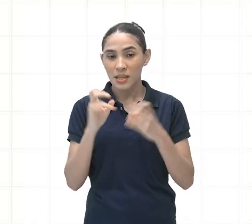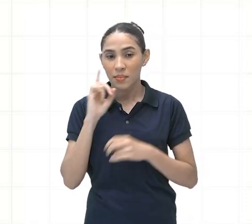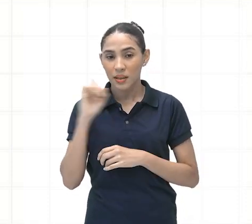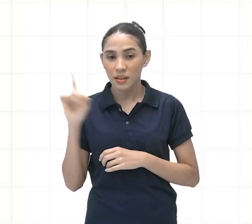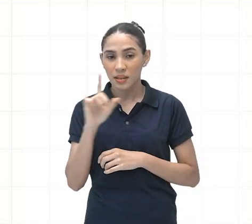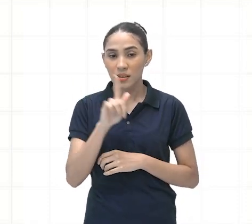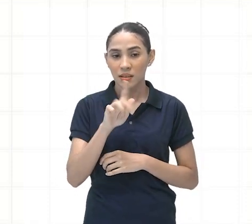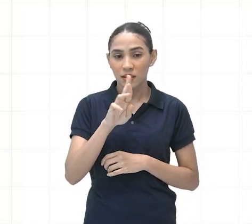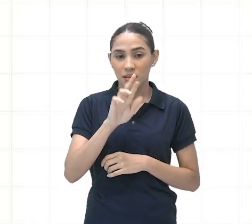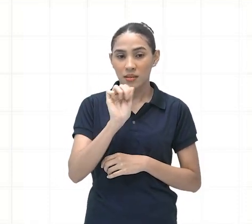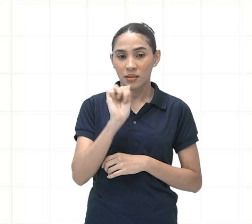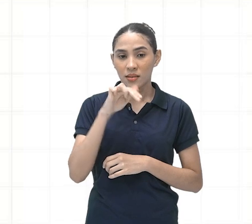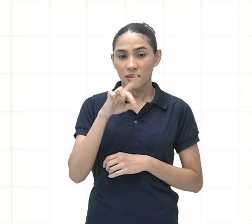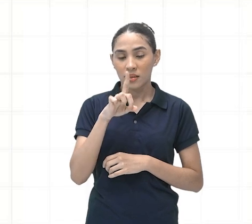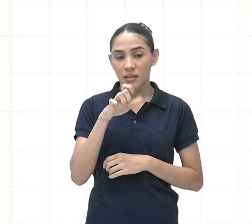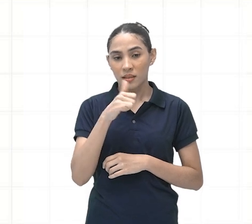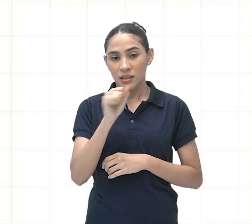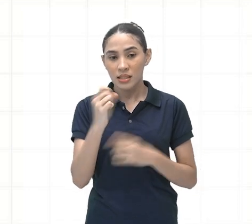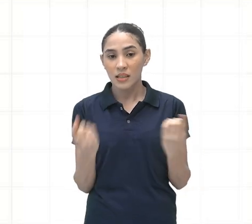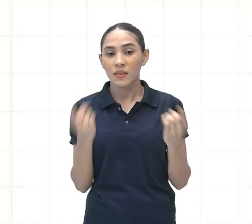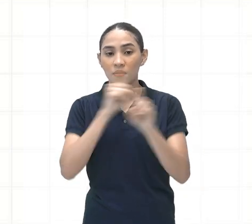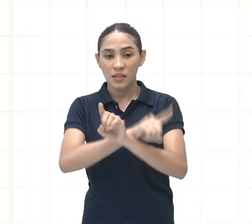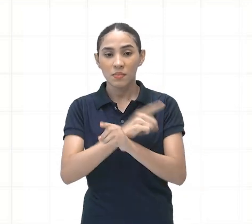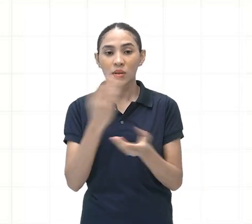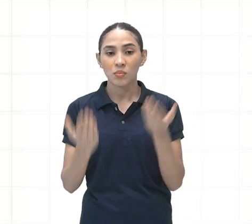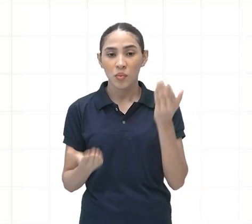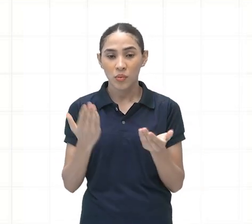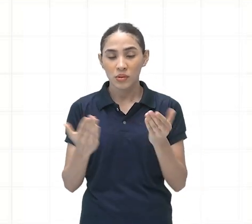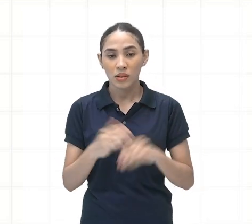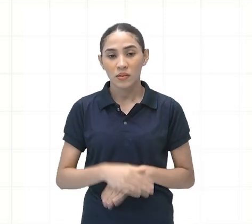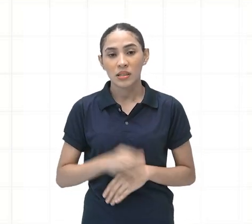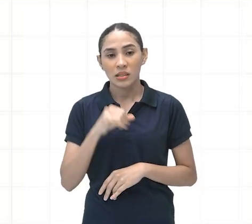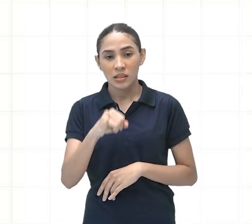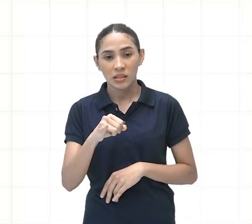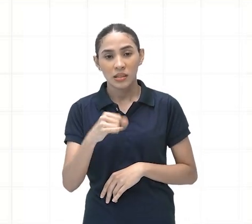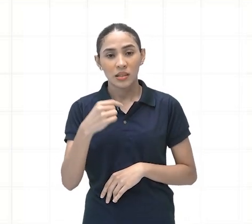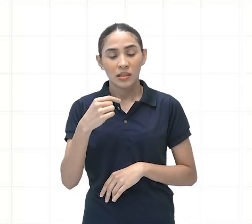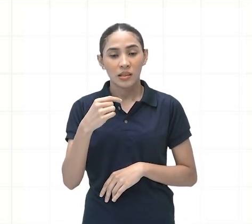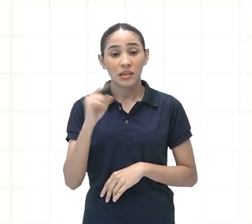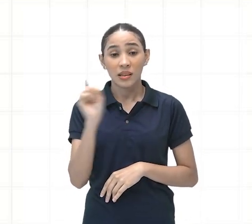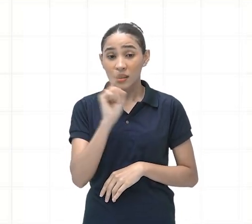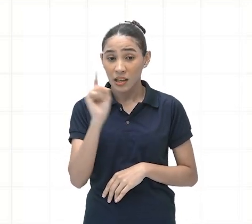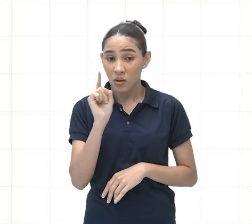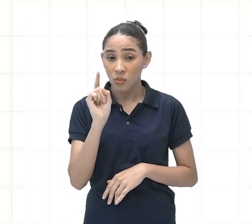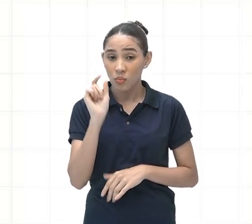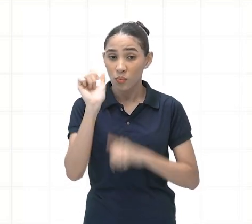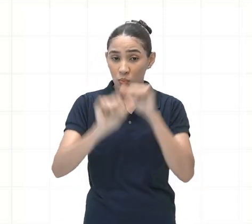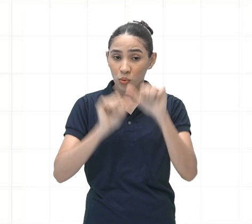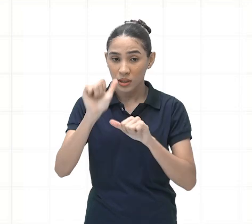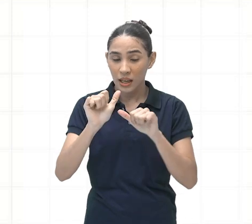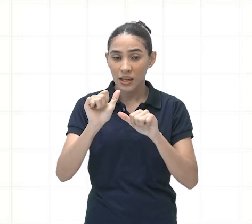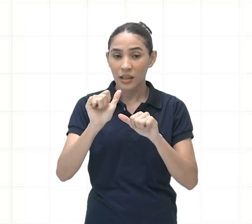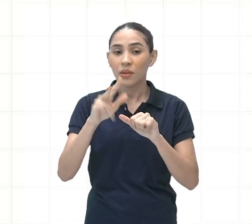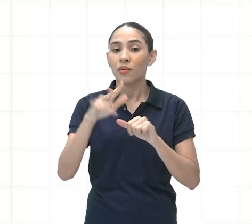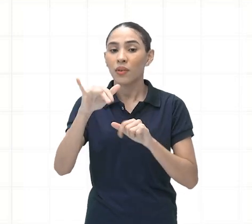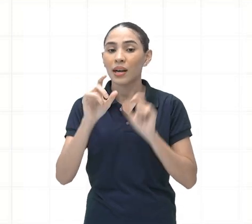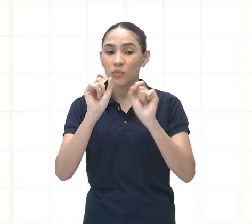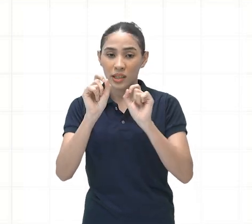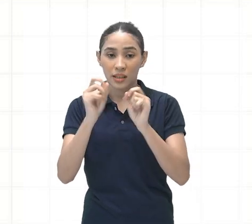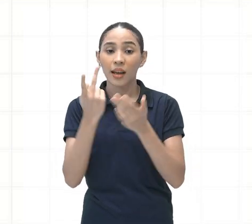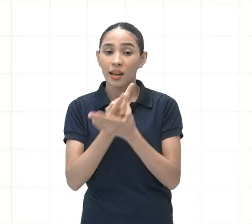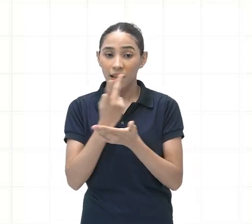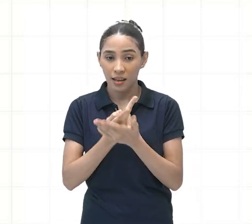as grandezas elas são inversamente proporcionais. Se eu não inverter, a tendência é de